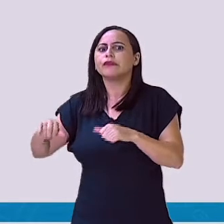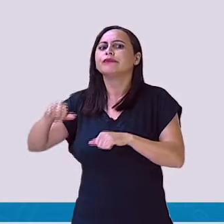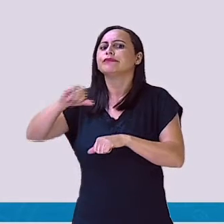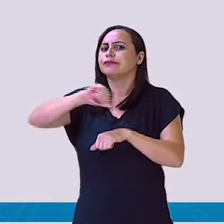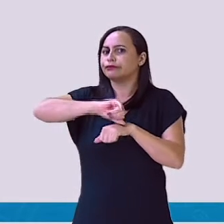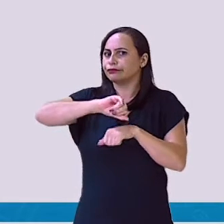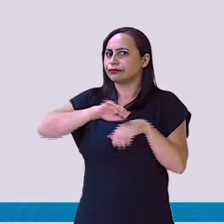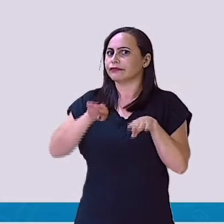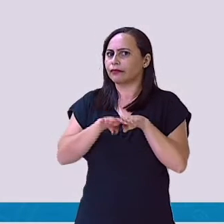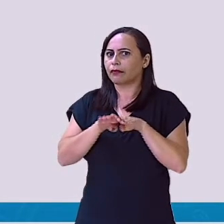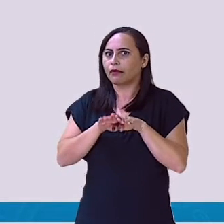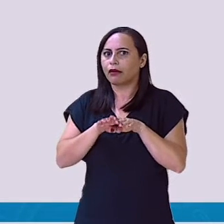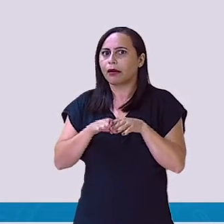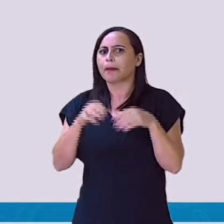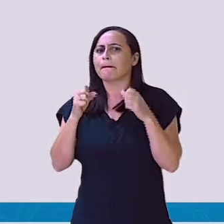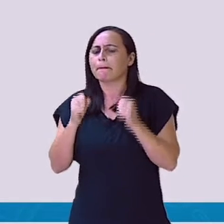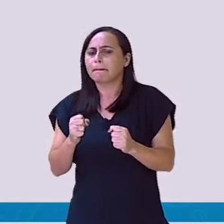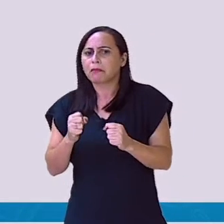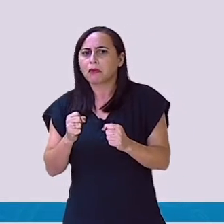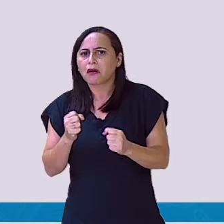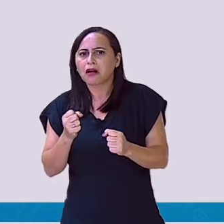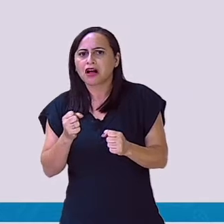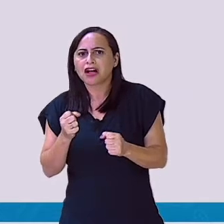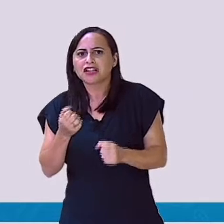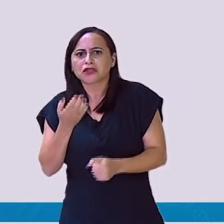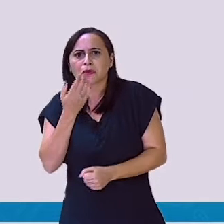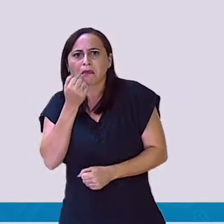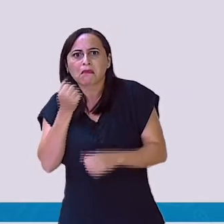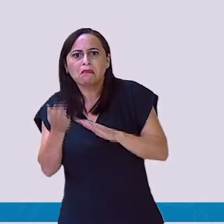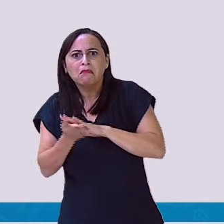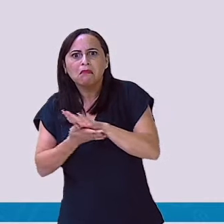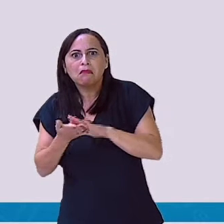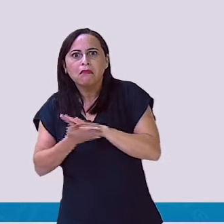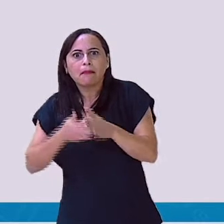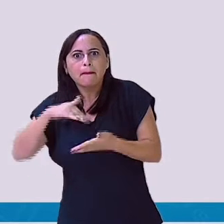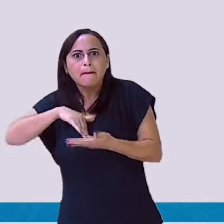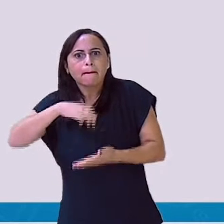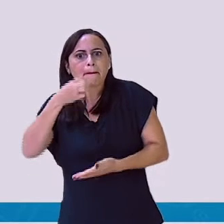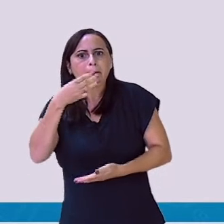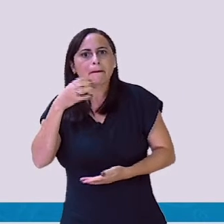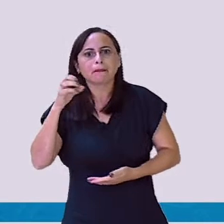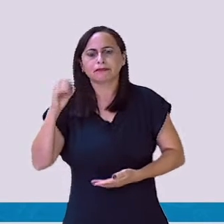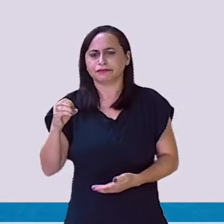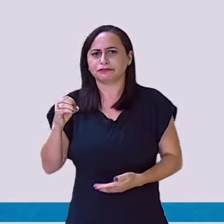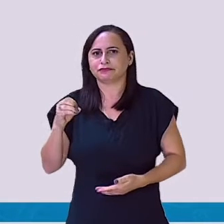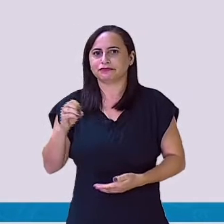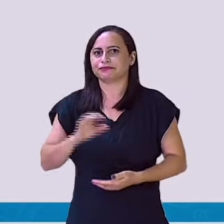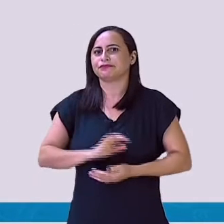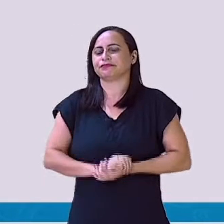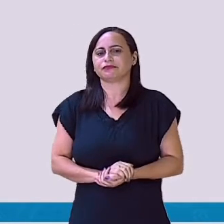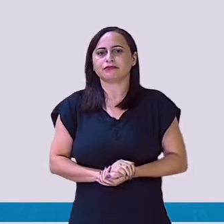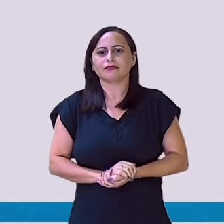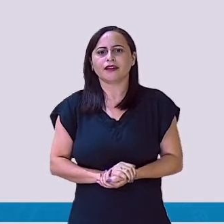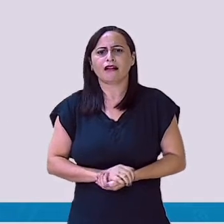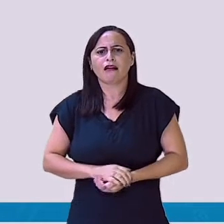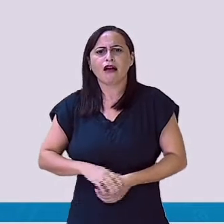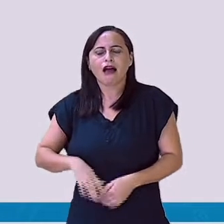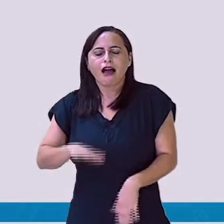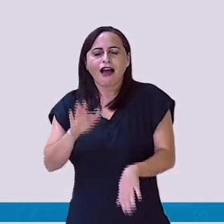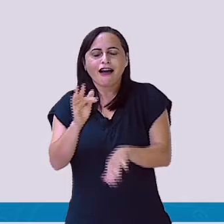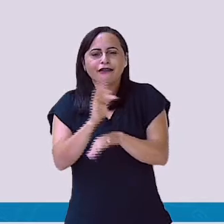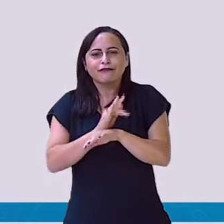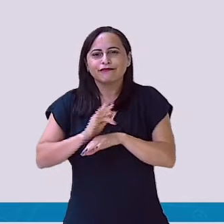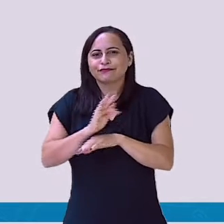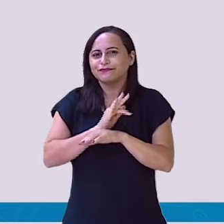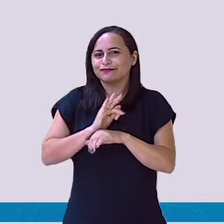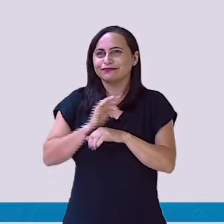encarar? Férias, sol e praia são alguns dos bons motivos para